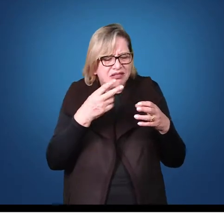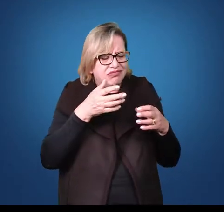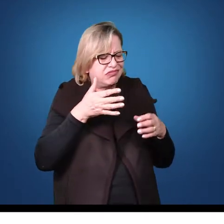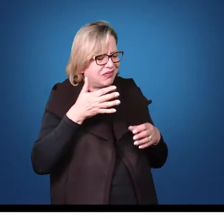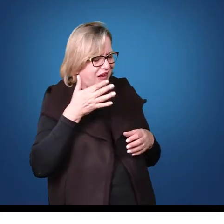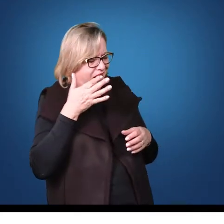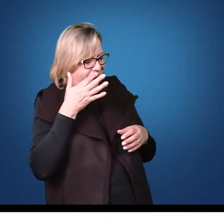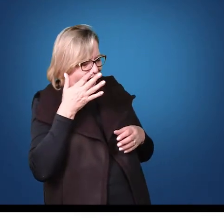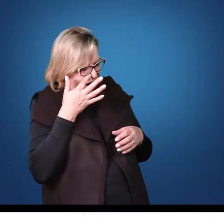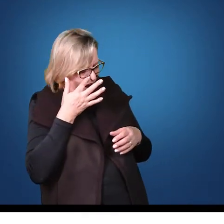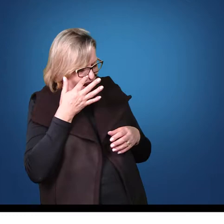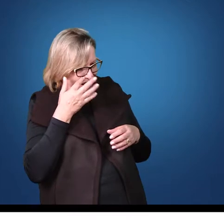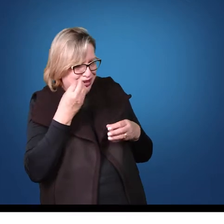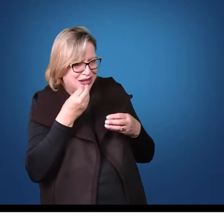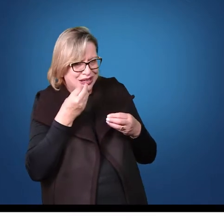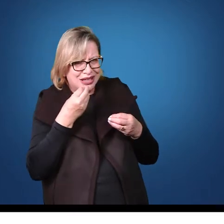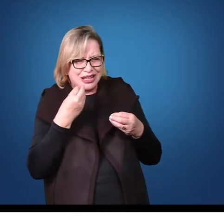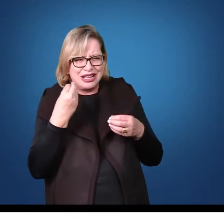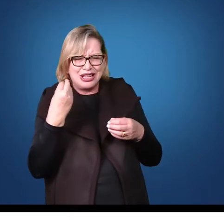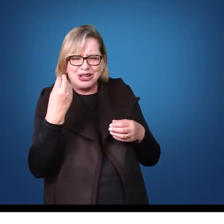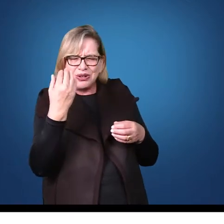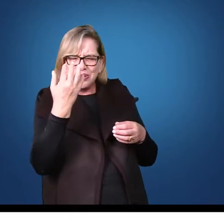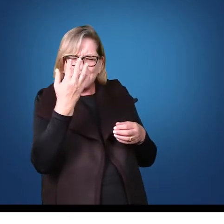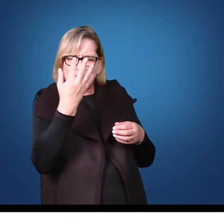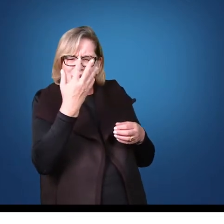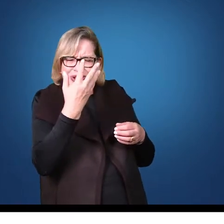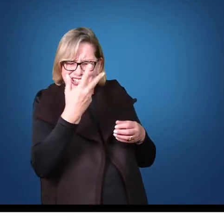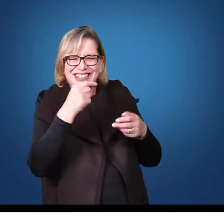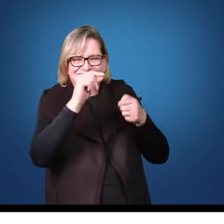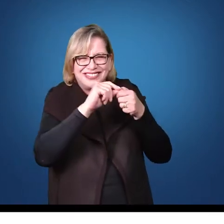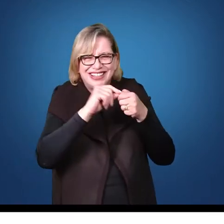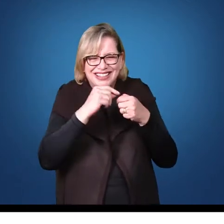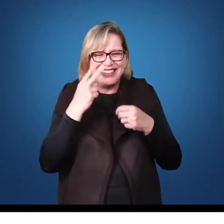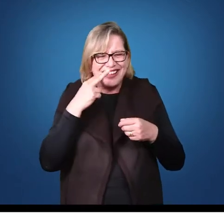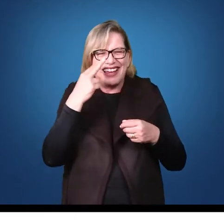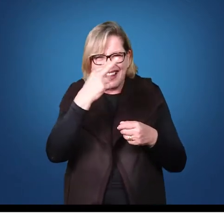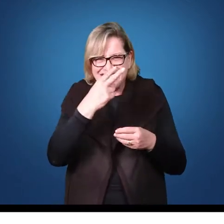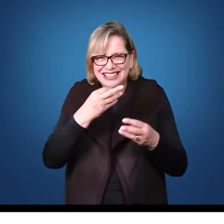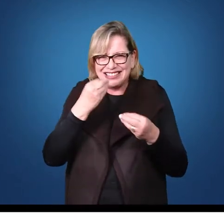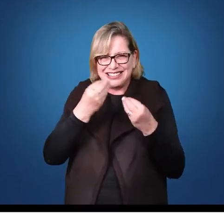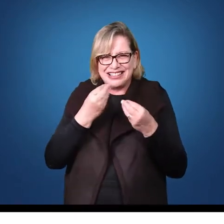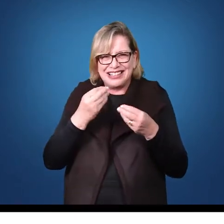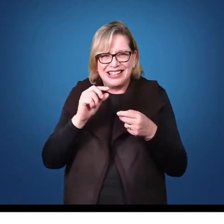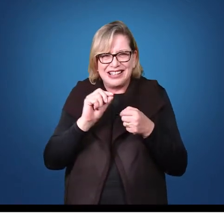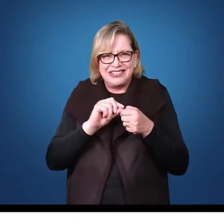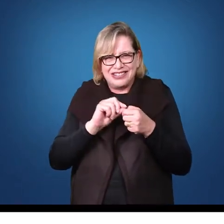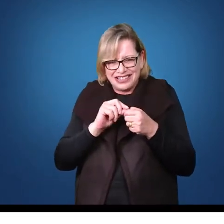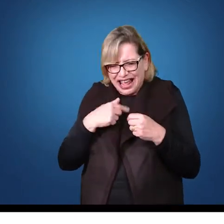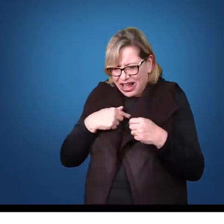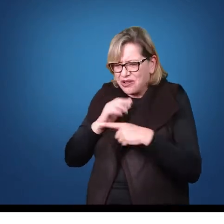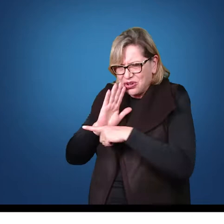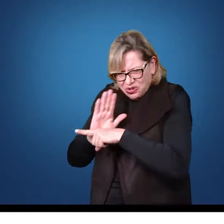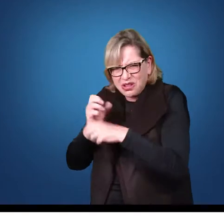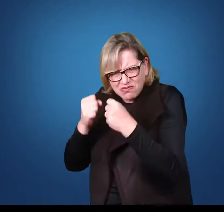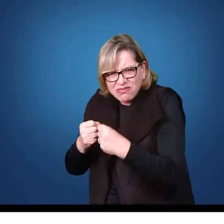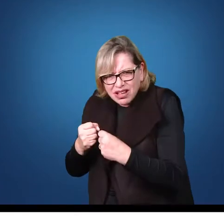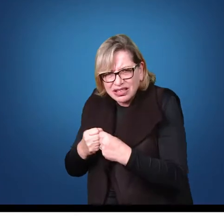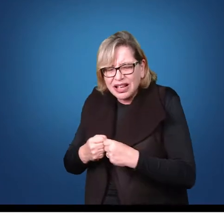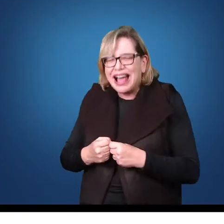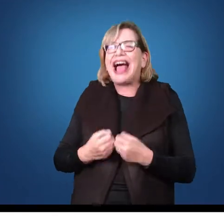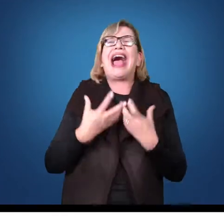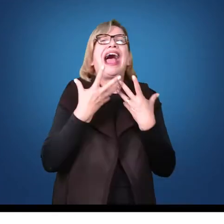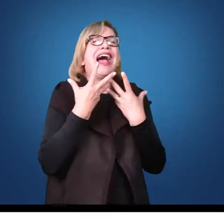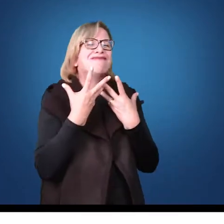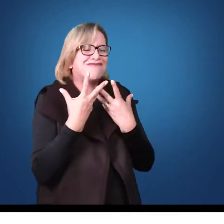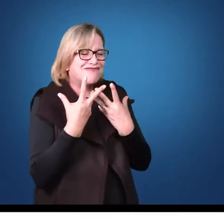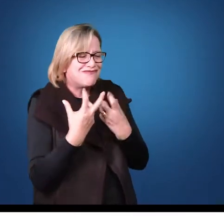Ah, tenho que fazer. Ah. Faça um lindo rabanete, vovô. Faça. Ah, faça um lindo rabanete. Vovô. Quer ajuda? Posso te ajudar.